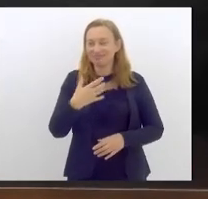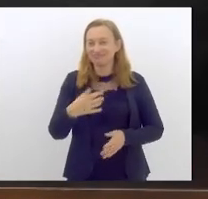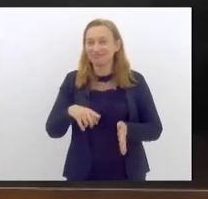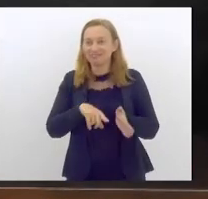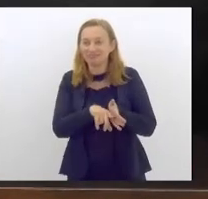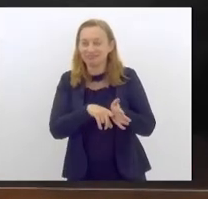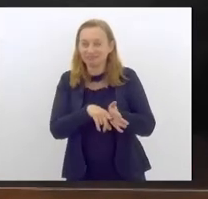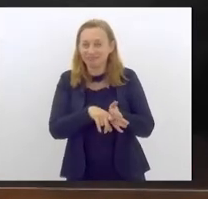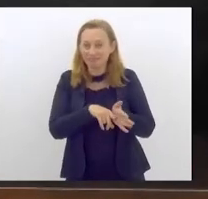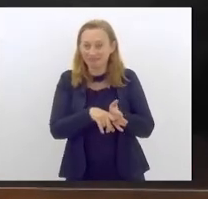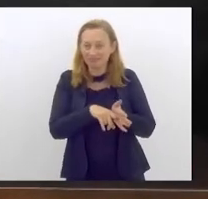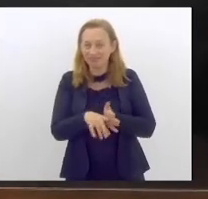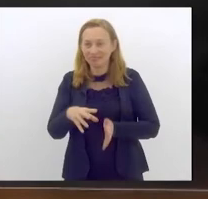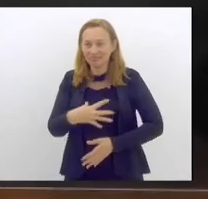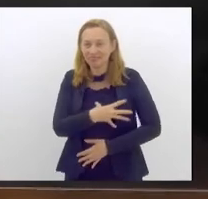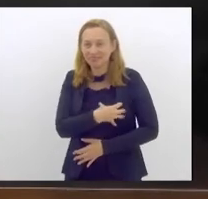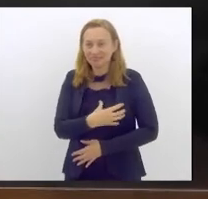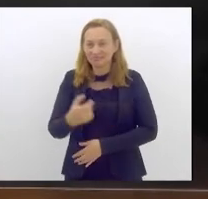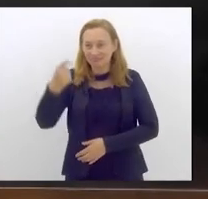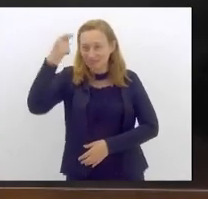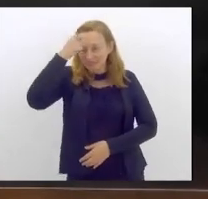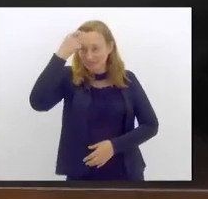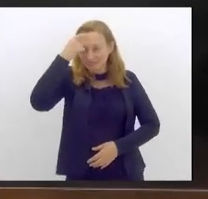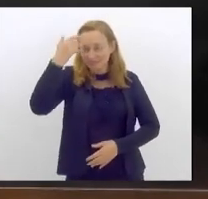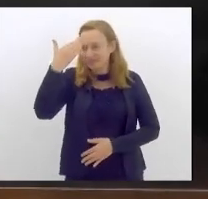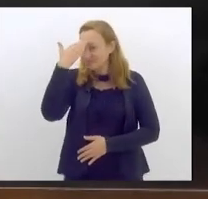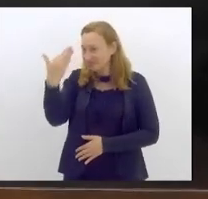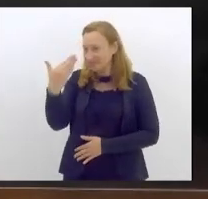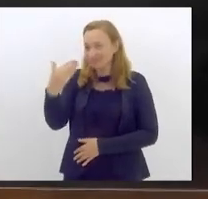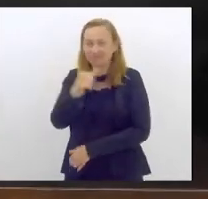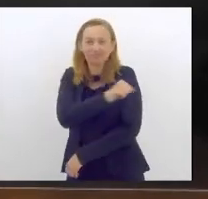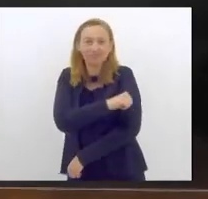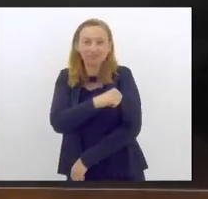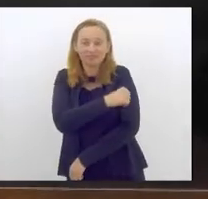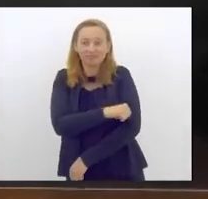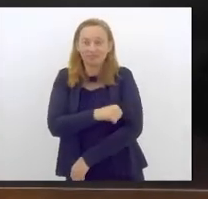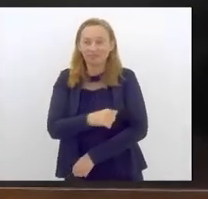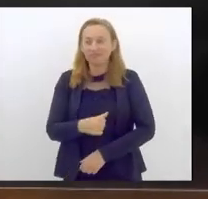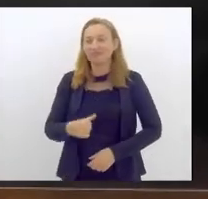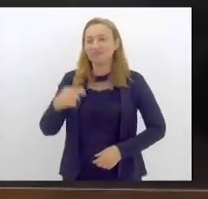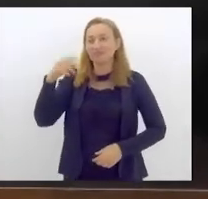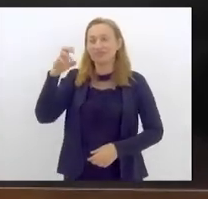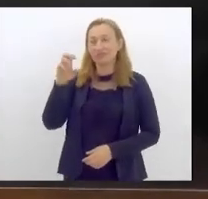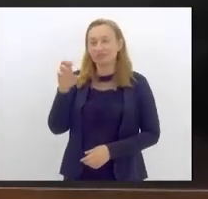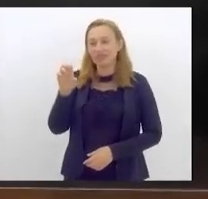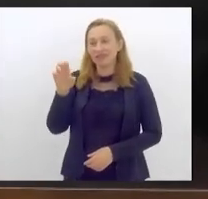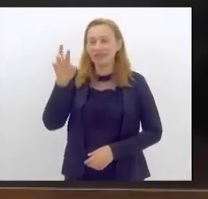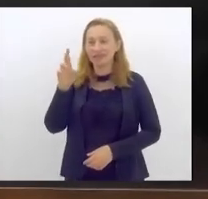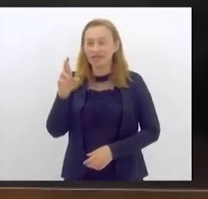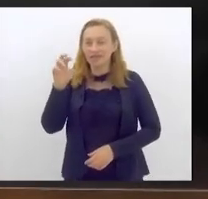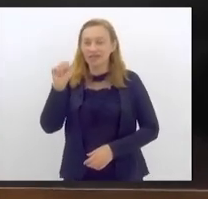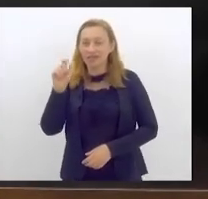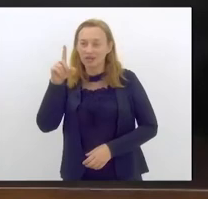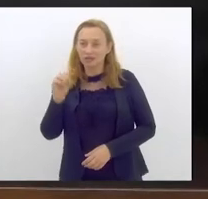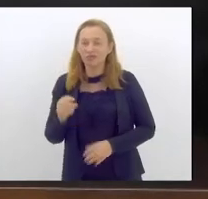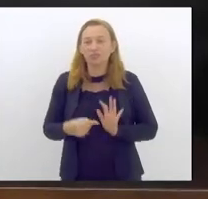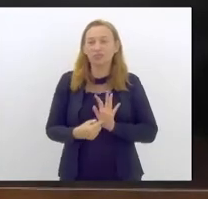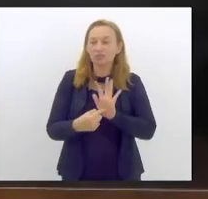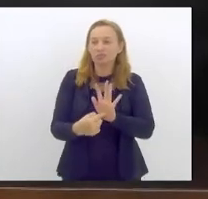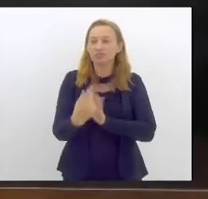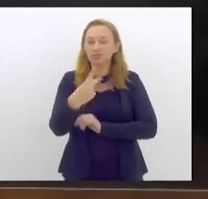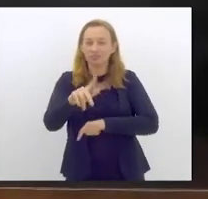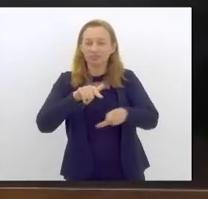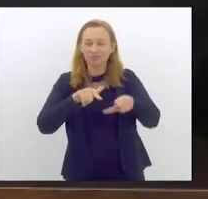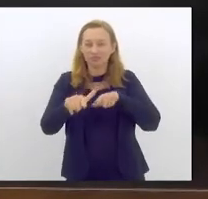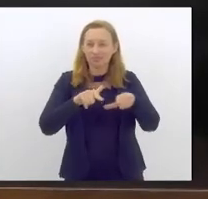mama Muito obrigado enfermeira Eraldo você tá aqui mostrando o teu trabalho